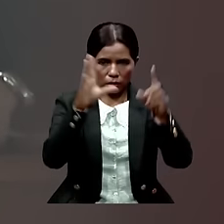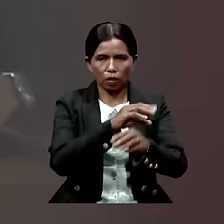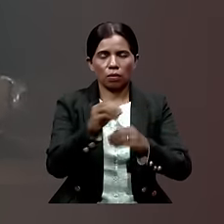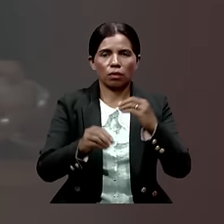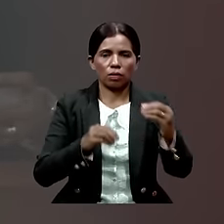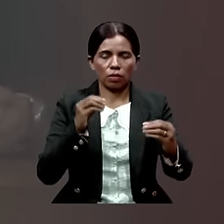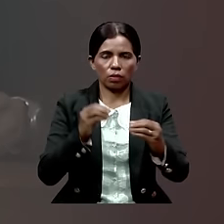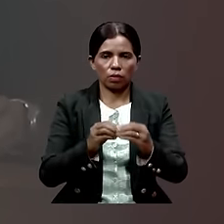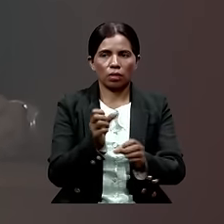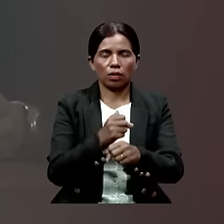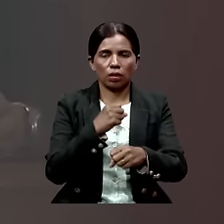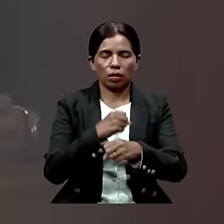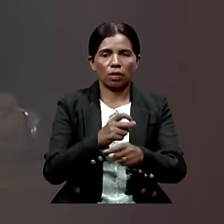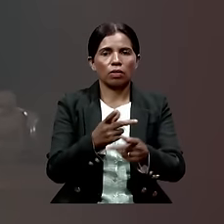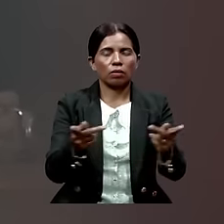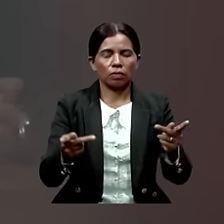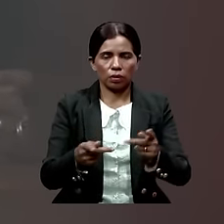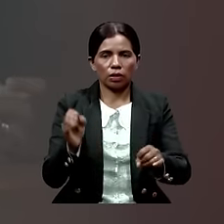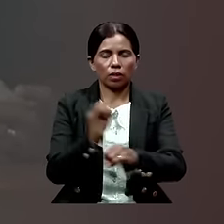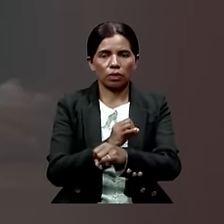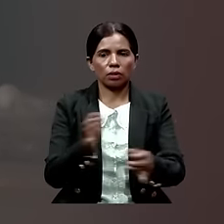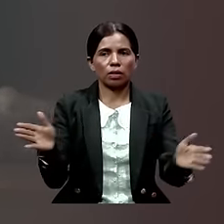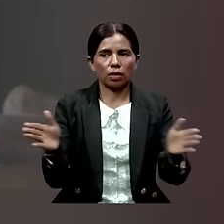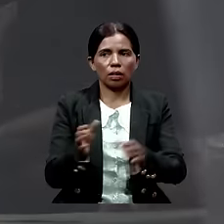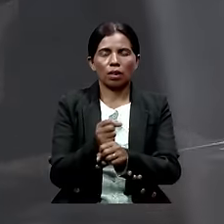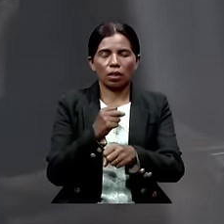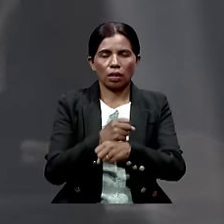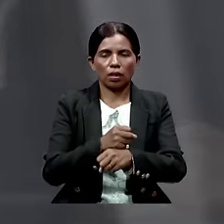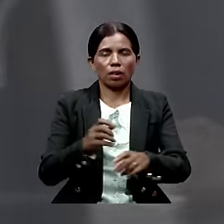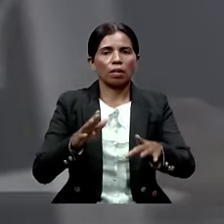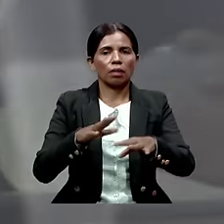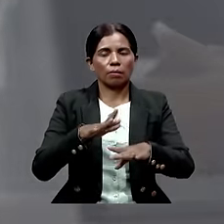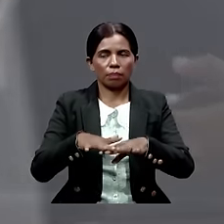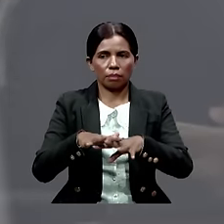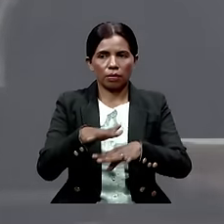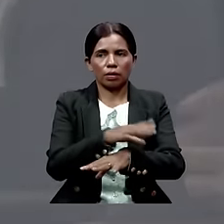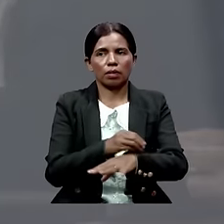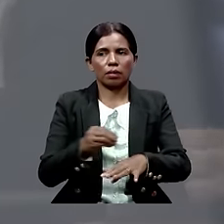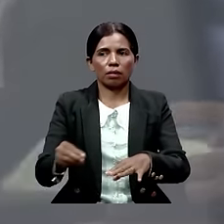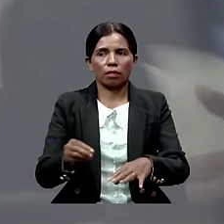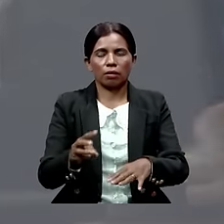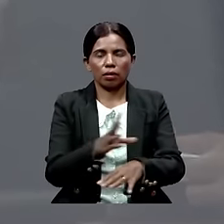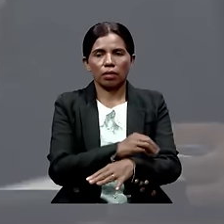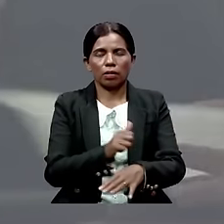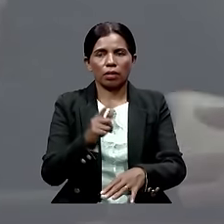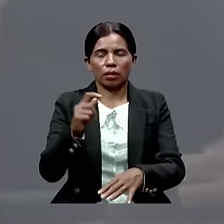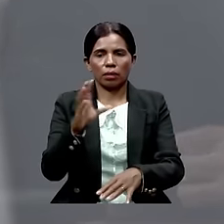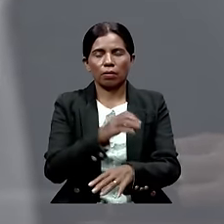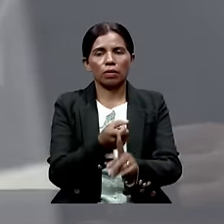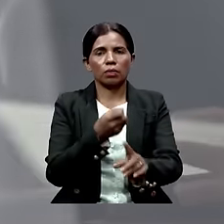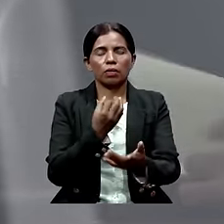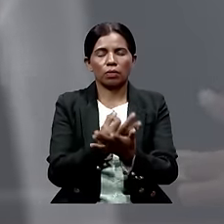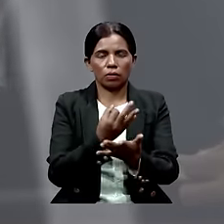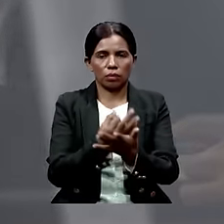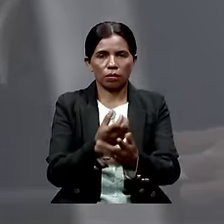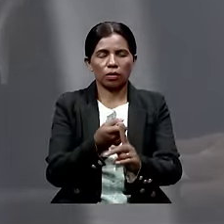ho construção fatin industria kik ba produção masin iha area sulilaran no beakou atabai, usi orsamento